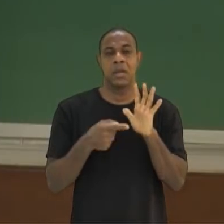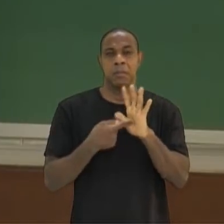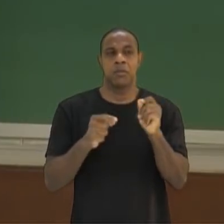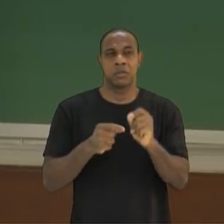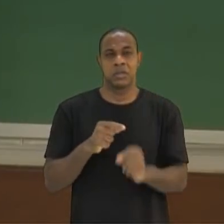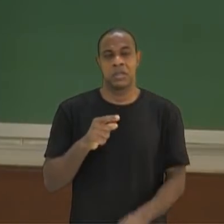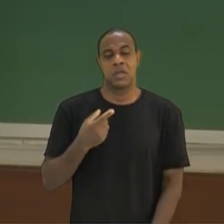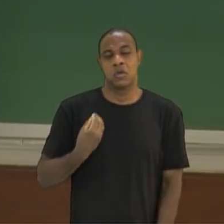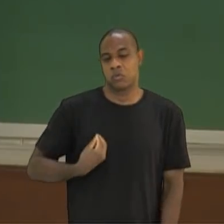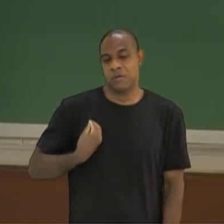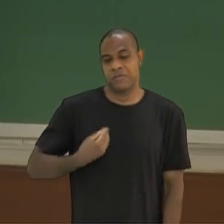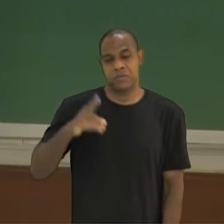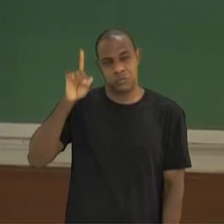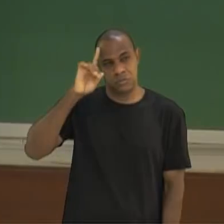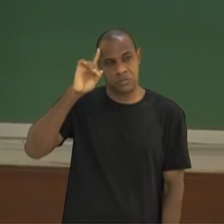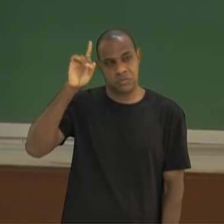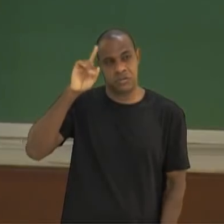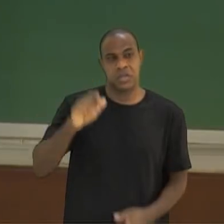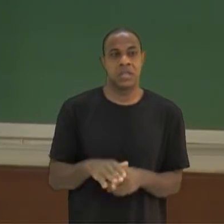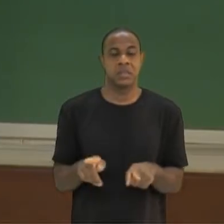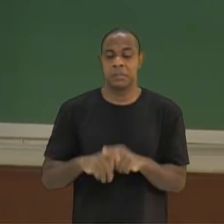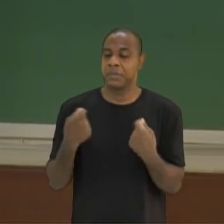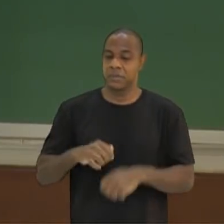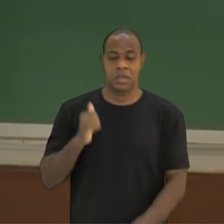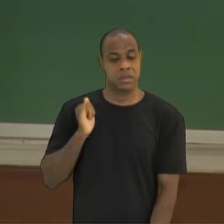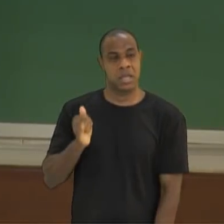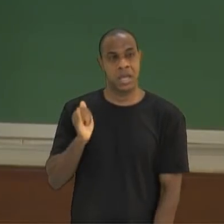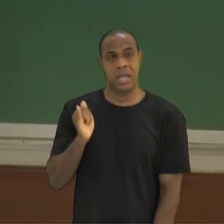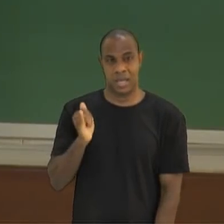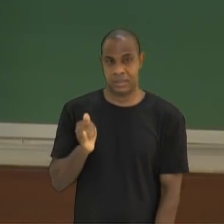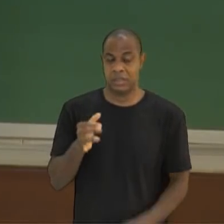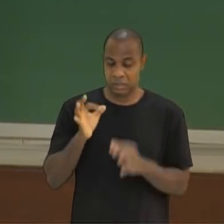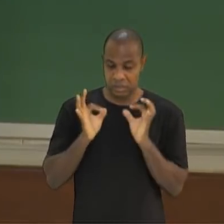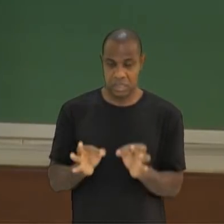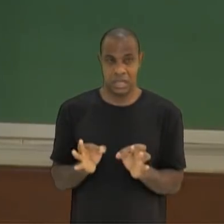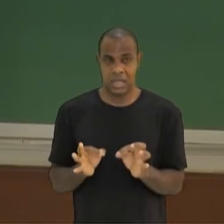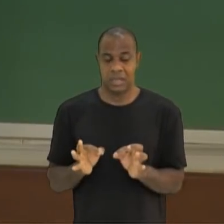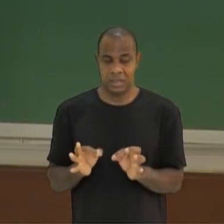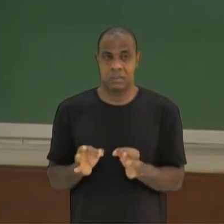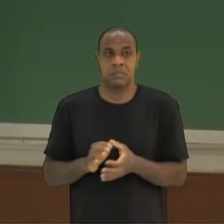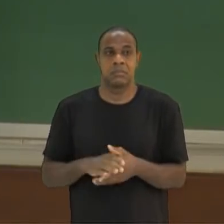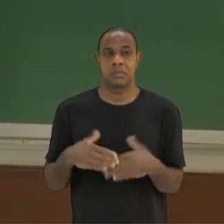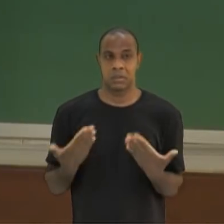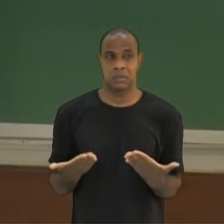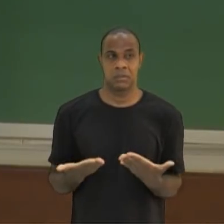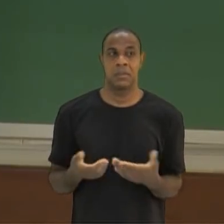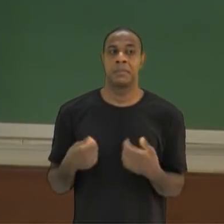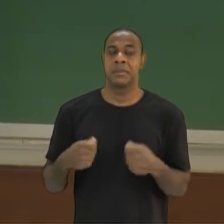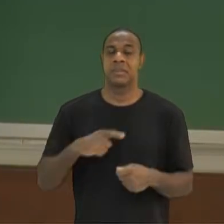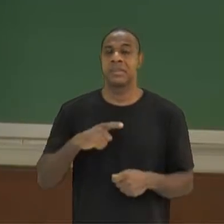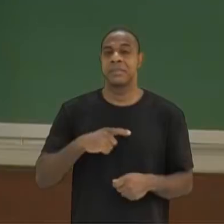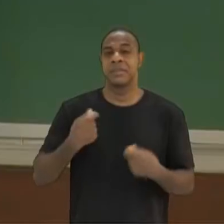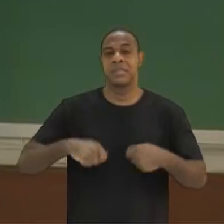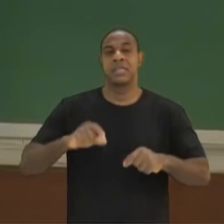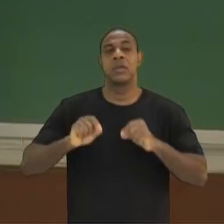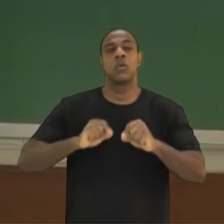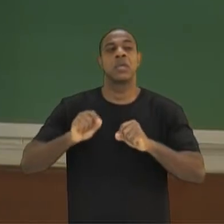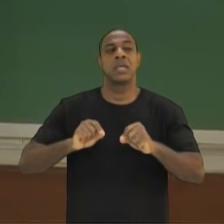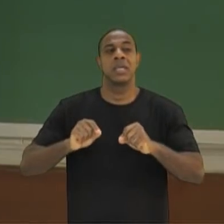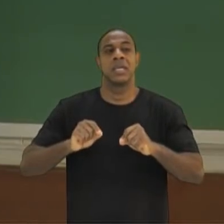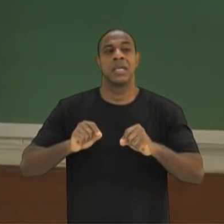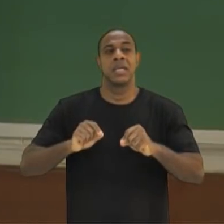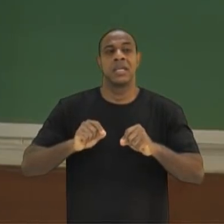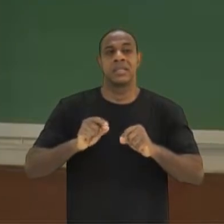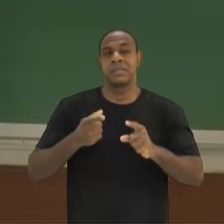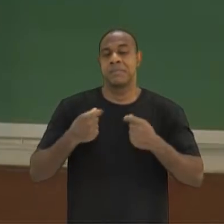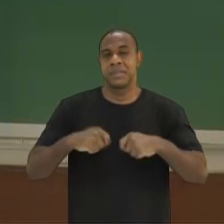situações corriqueiras, elas devem ser narradas com criatividade, com inventividade, né? Então tem que ter bastante espírito